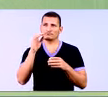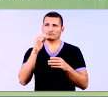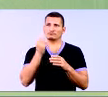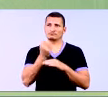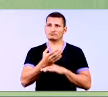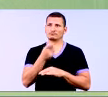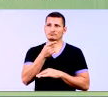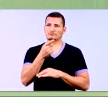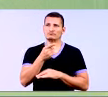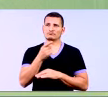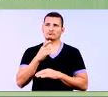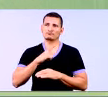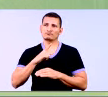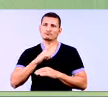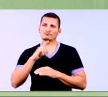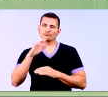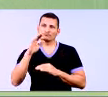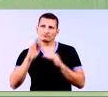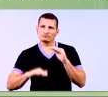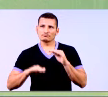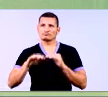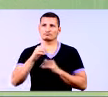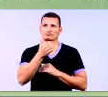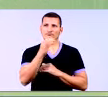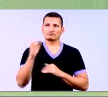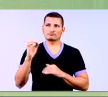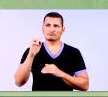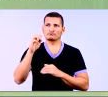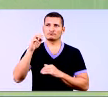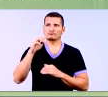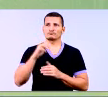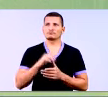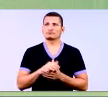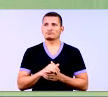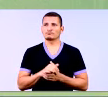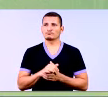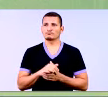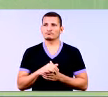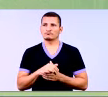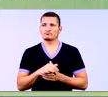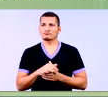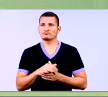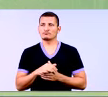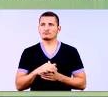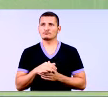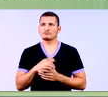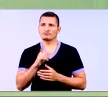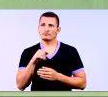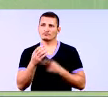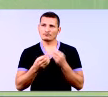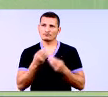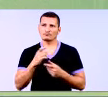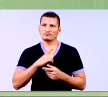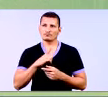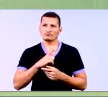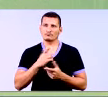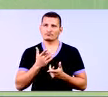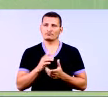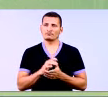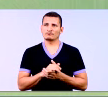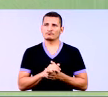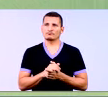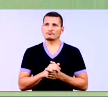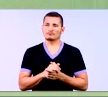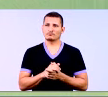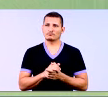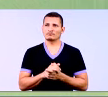cai para 100 MHz. É muito menor. Então é como se eu tivesse uma faixa com 10 pistas e depois de repente caiu